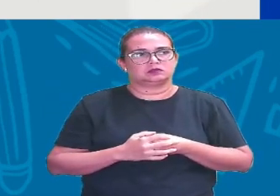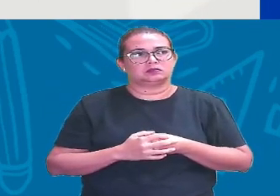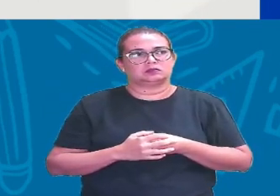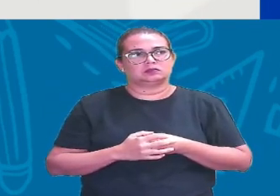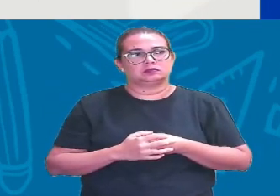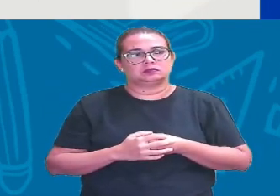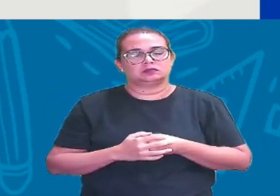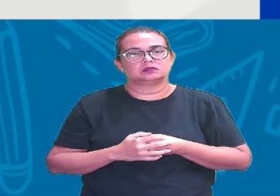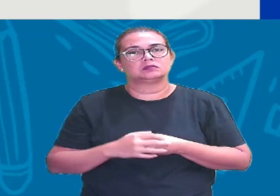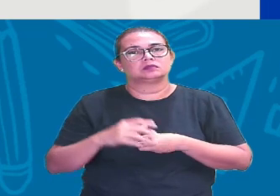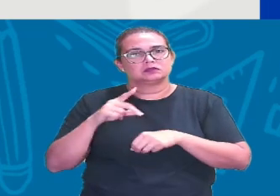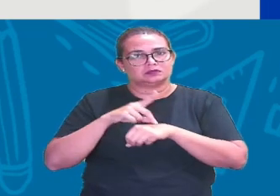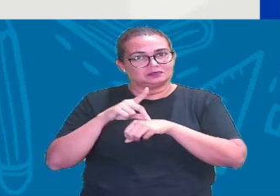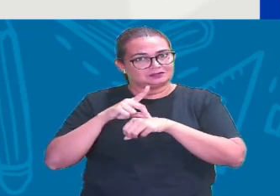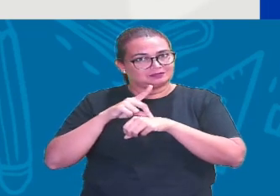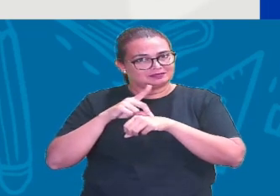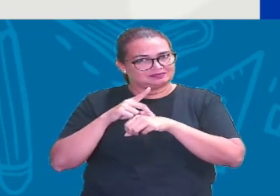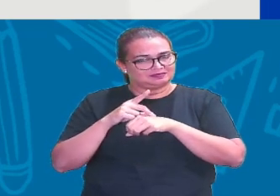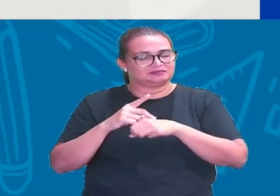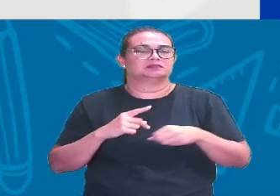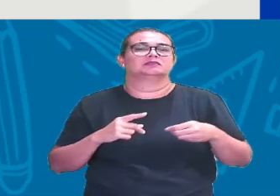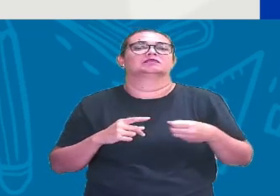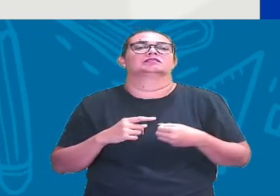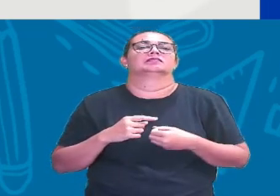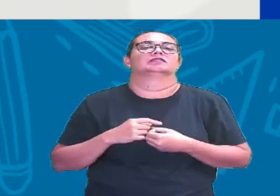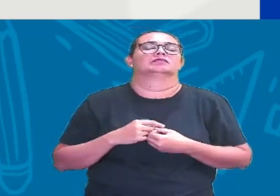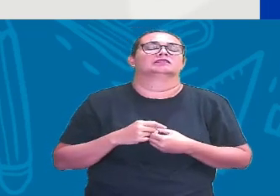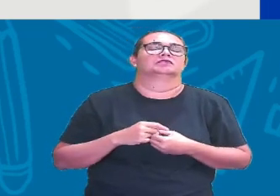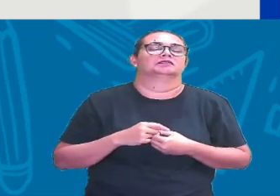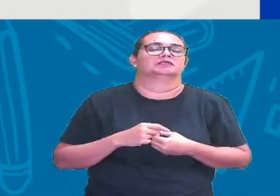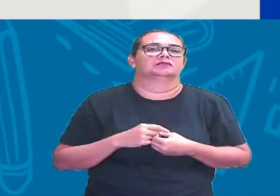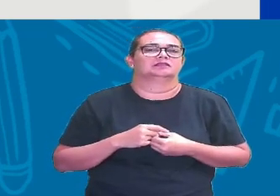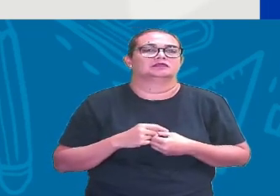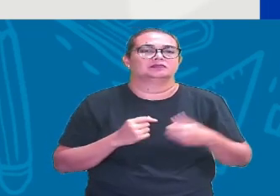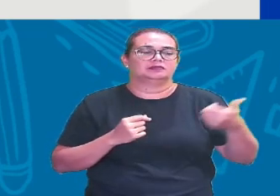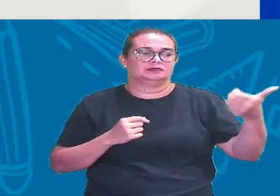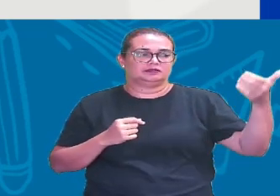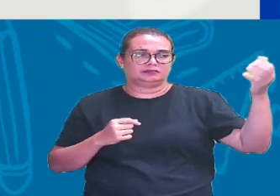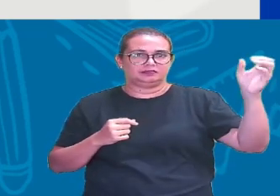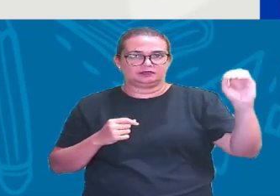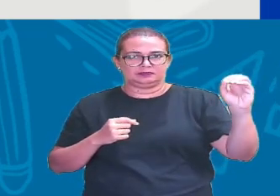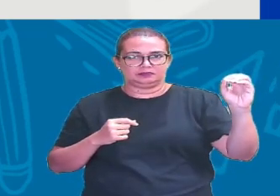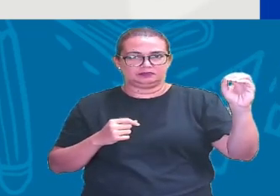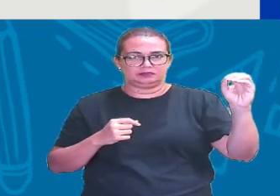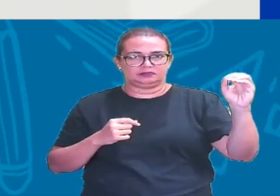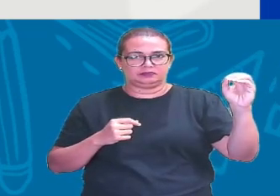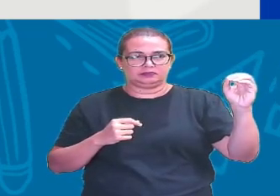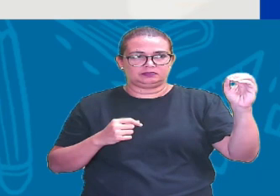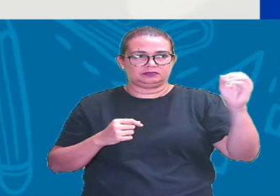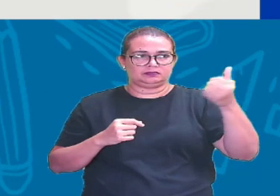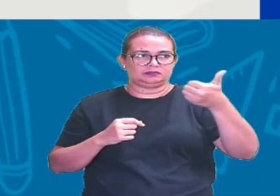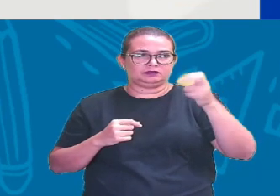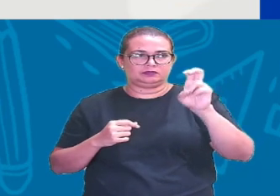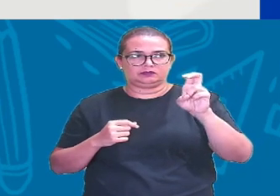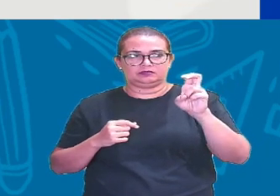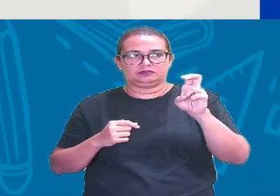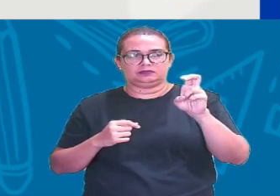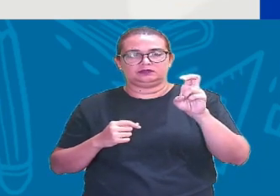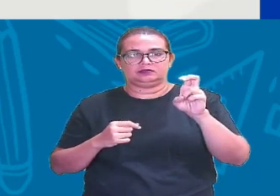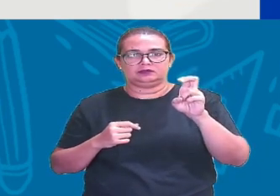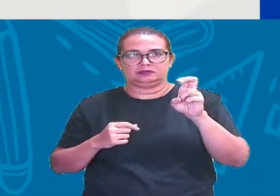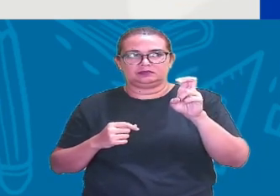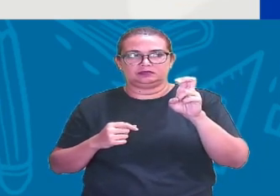2, ou 2 escurinho aí do lado. 20 dividido por 2, 10. 30 dividido por 2,